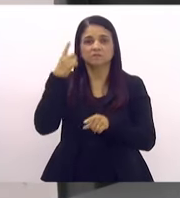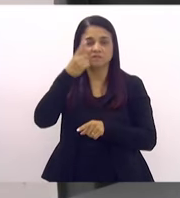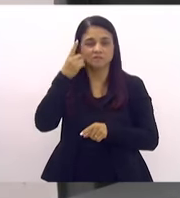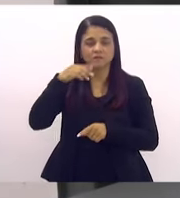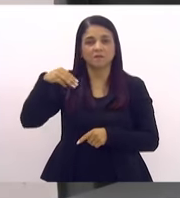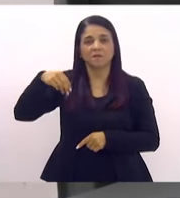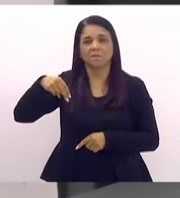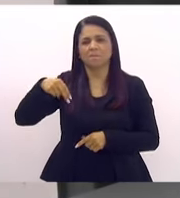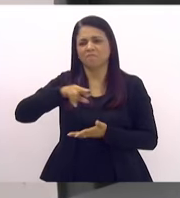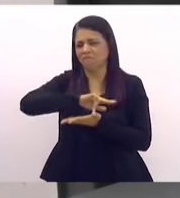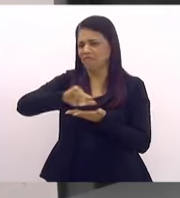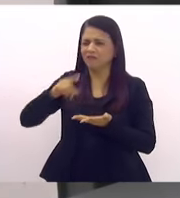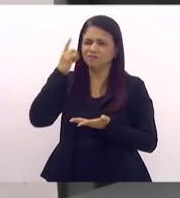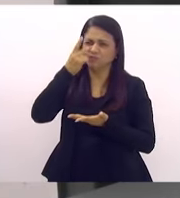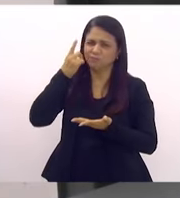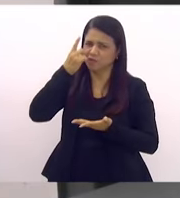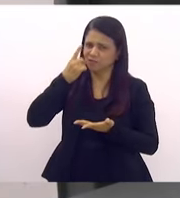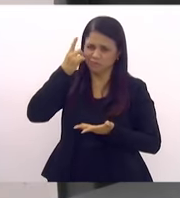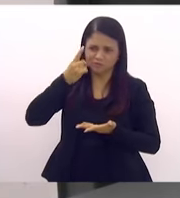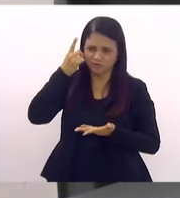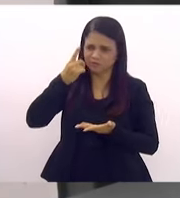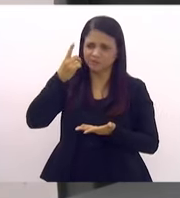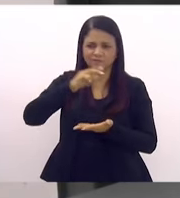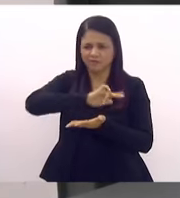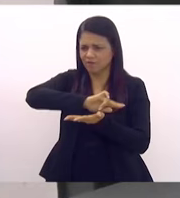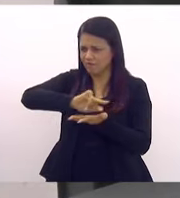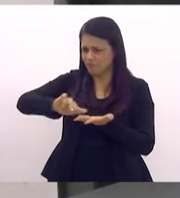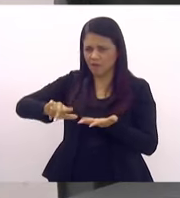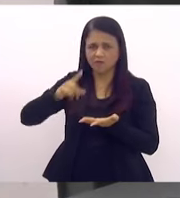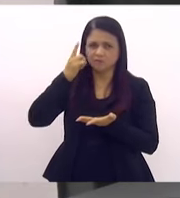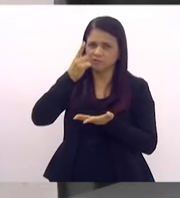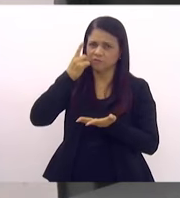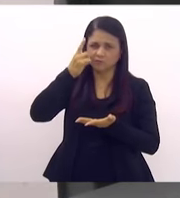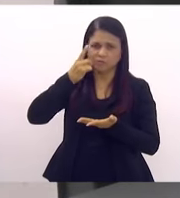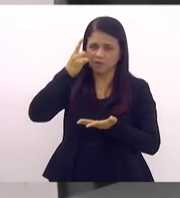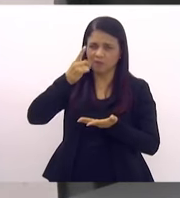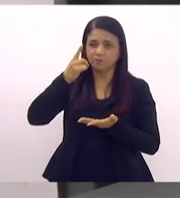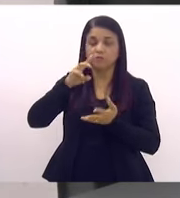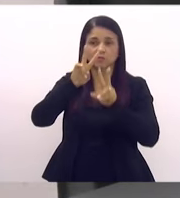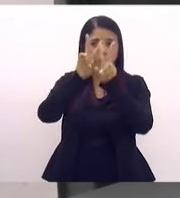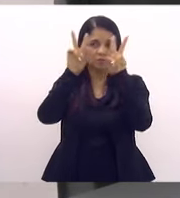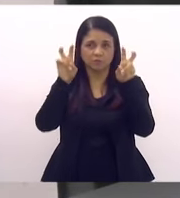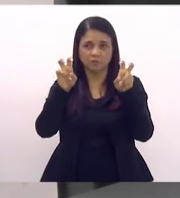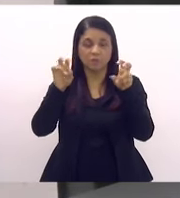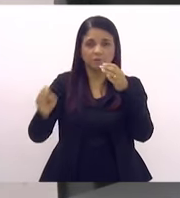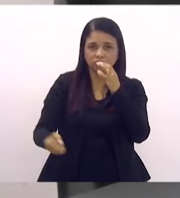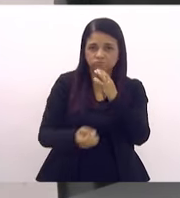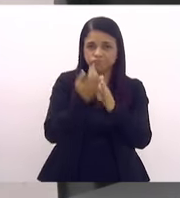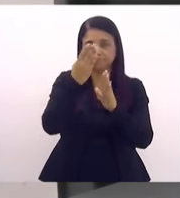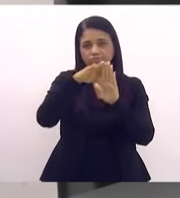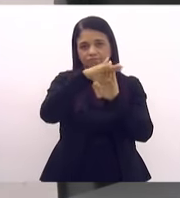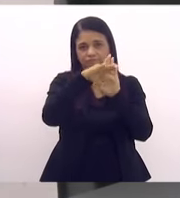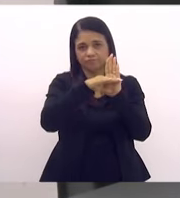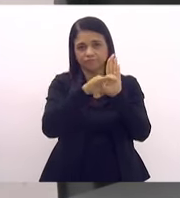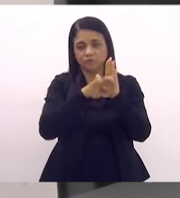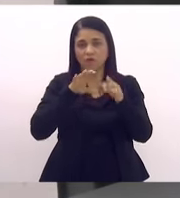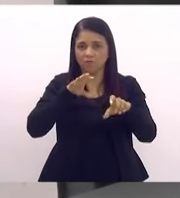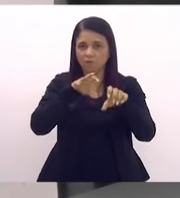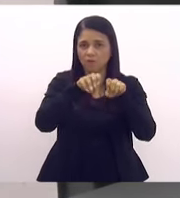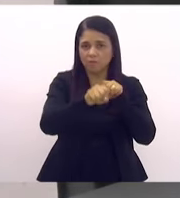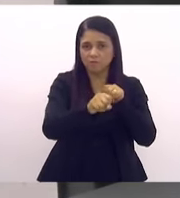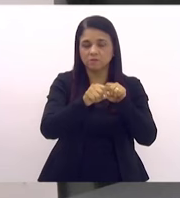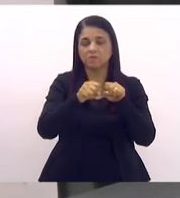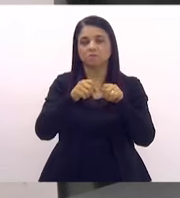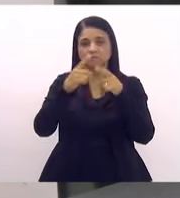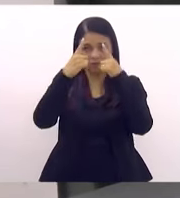Monteiro, Marta Rocha, Mônica Francisco, Renata Souza, Rosane Félix, Zeidan, Tia Ju, que cria o programa de formação para enfrentamento